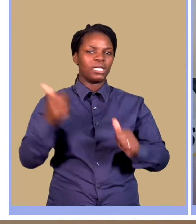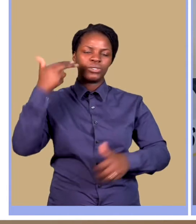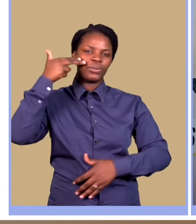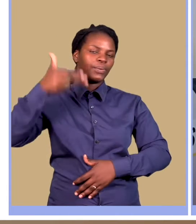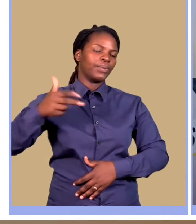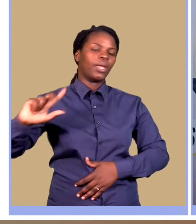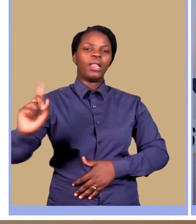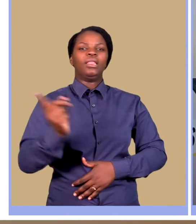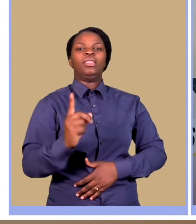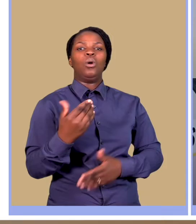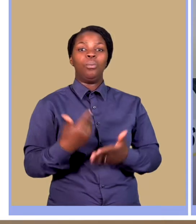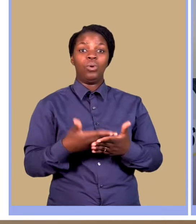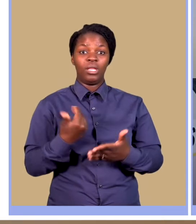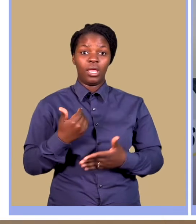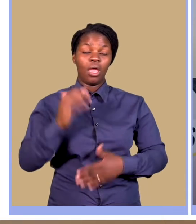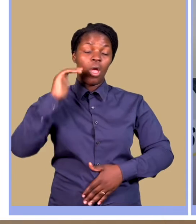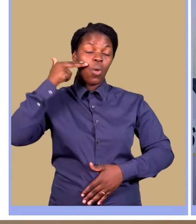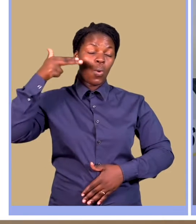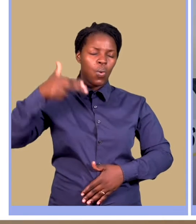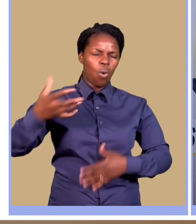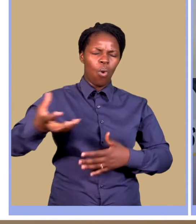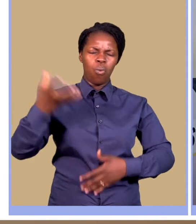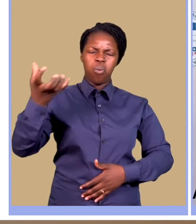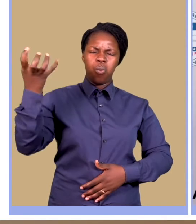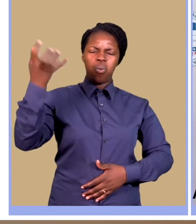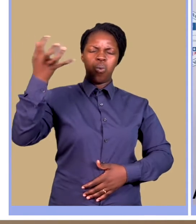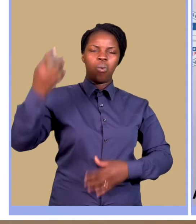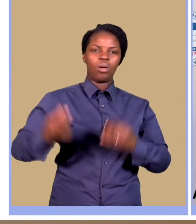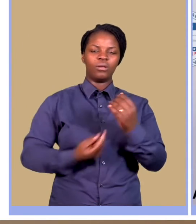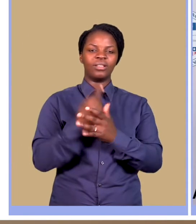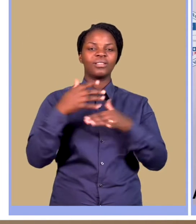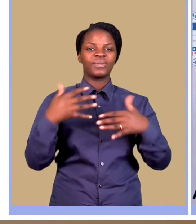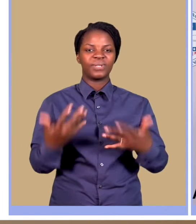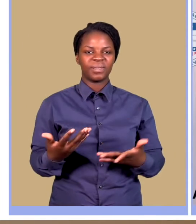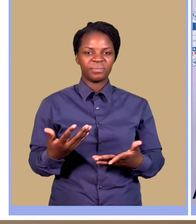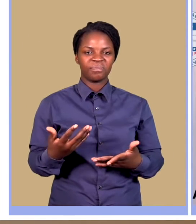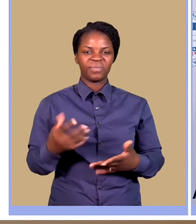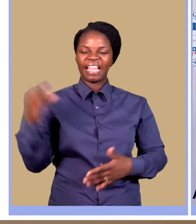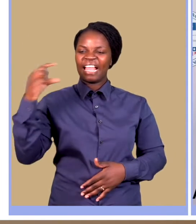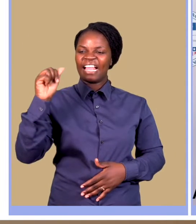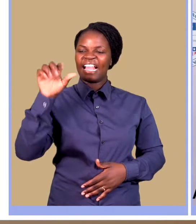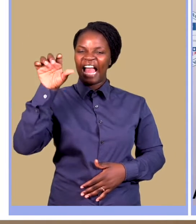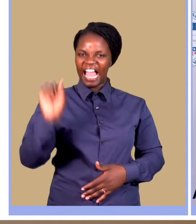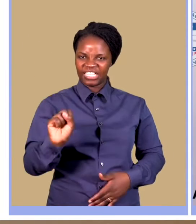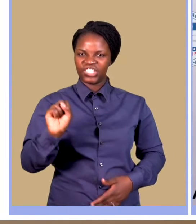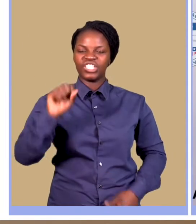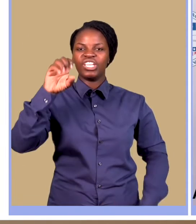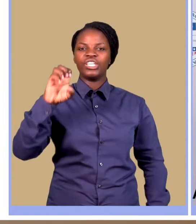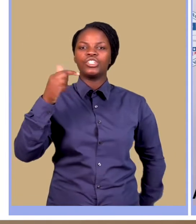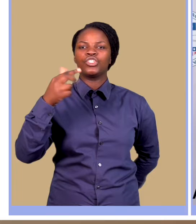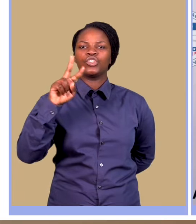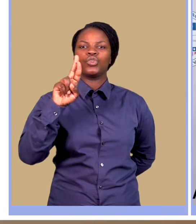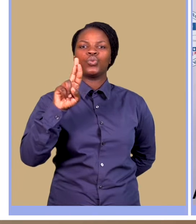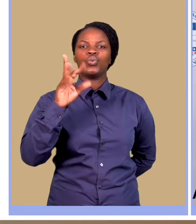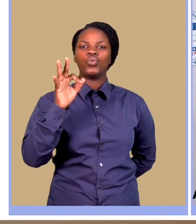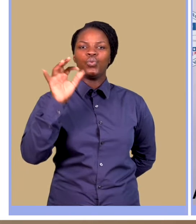que são os gases de efeito estufa. Exato. Bom, dentro das atividades que têm desenvolvido nos